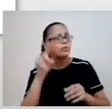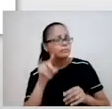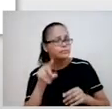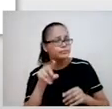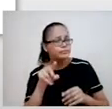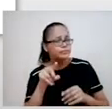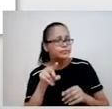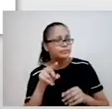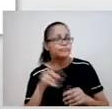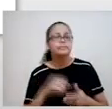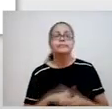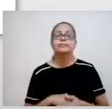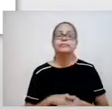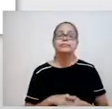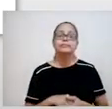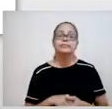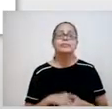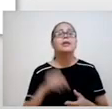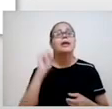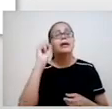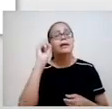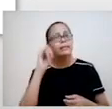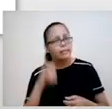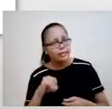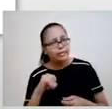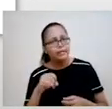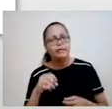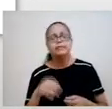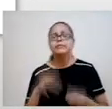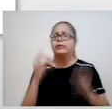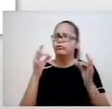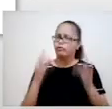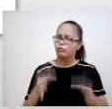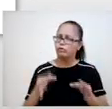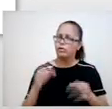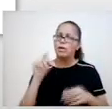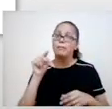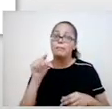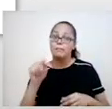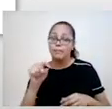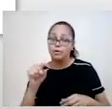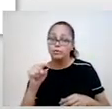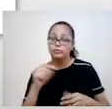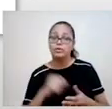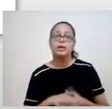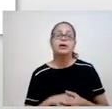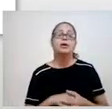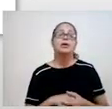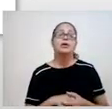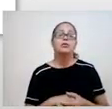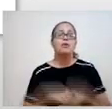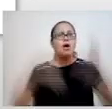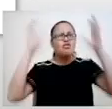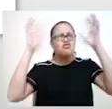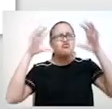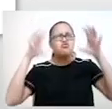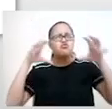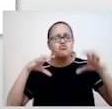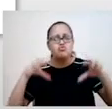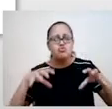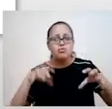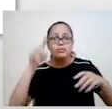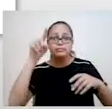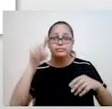mostrar certeza, um ponto final. Está uma chuva danada, então para ressaltar aí essa emoção, põe um ponto de exclamação.